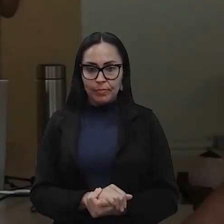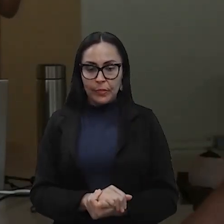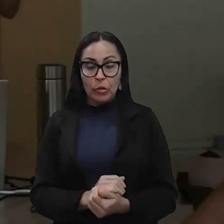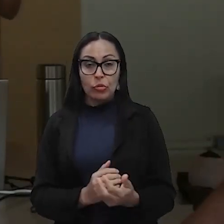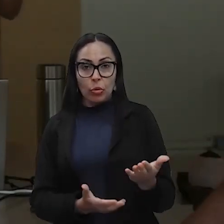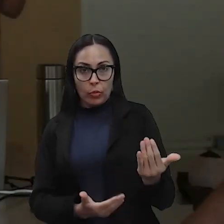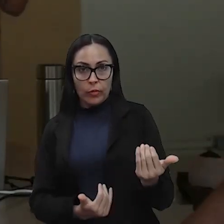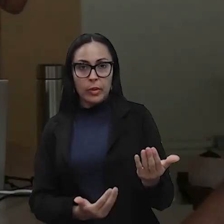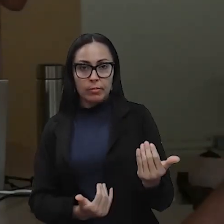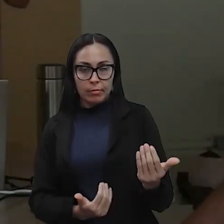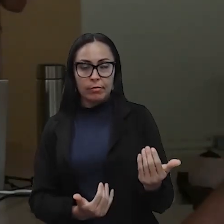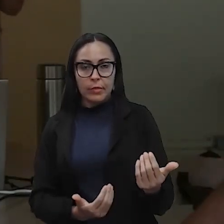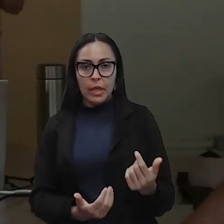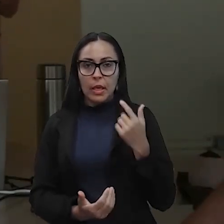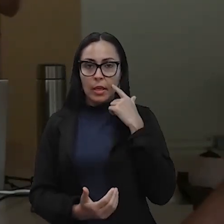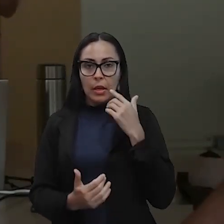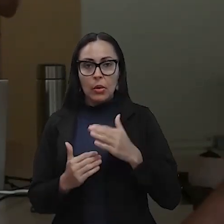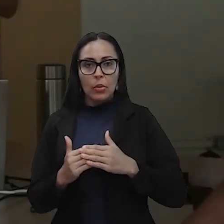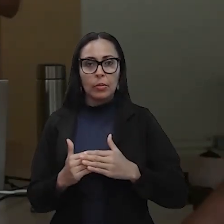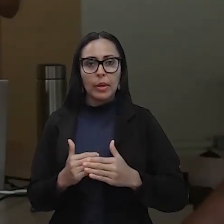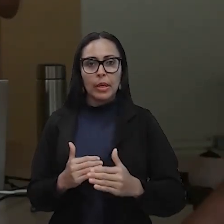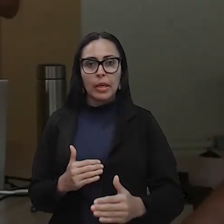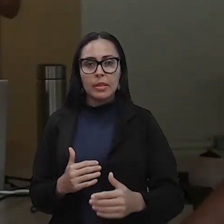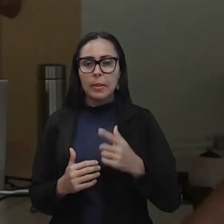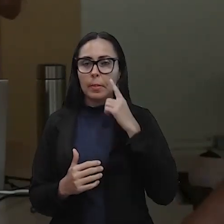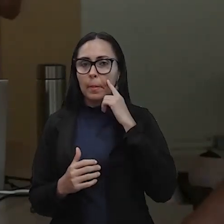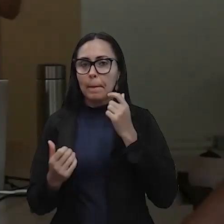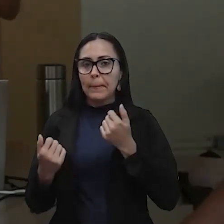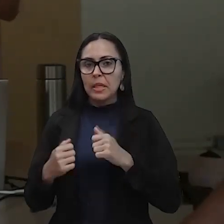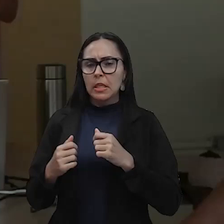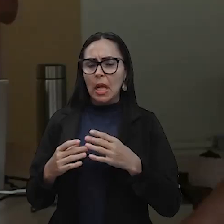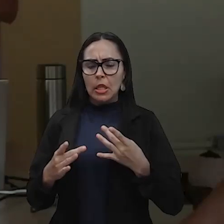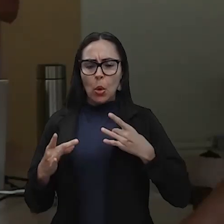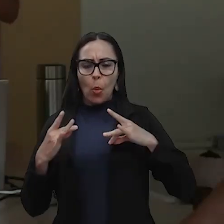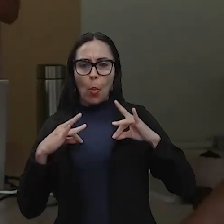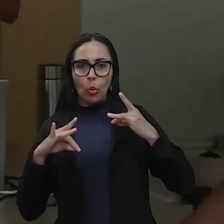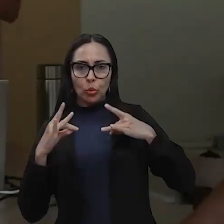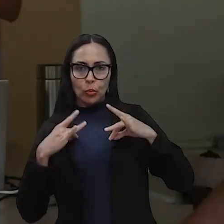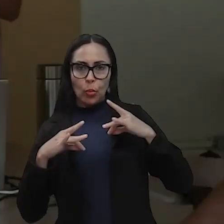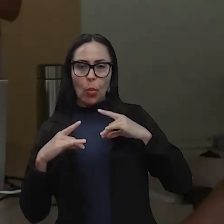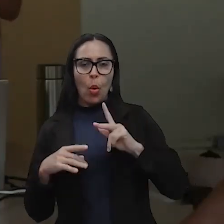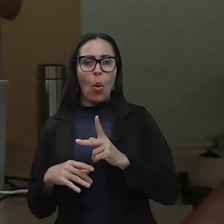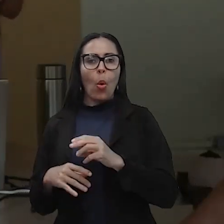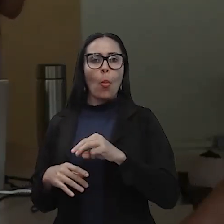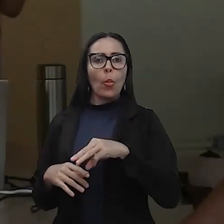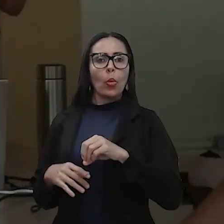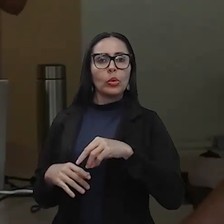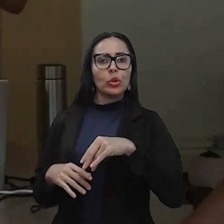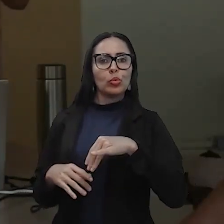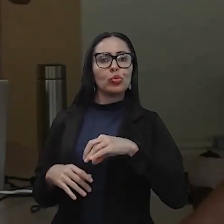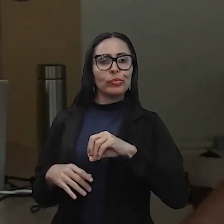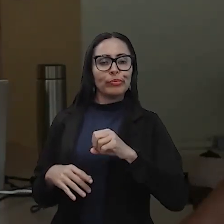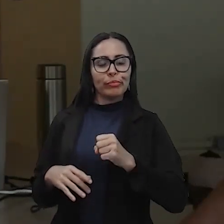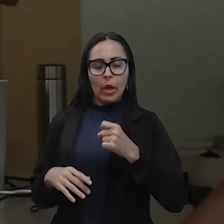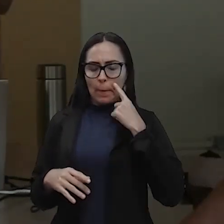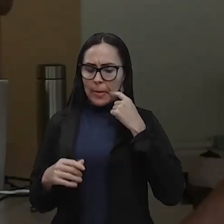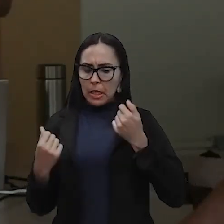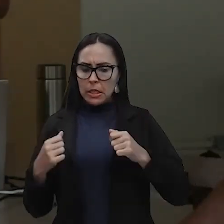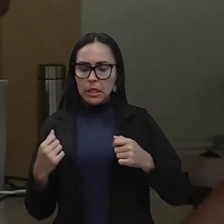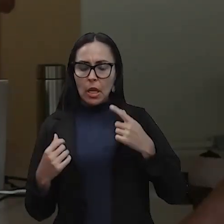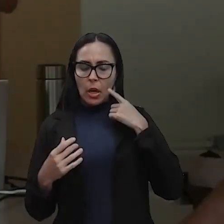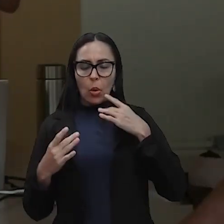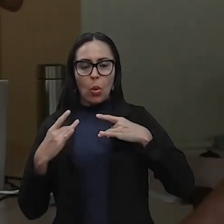ela começa a precisar de hormônios, uma bomba hormonal. Começa a subir muitos hormônios no corpo dela e aí começa a crescer o